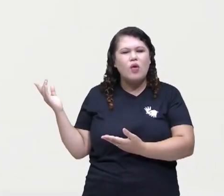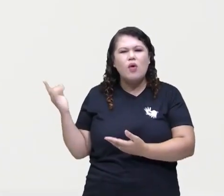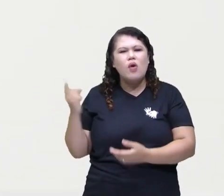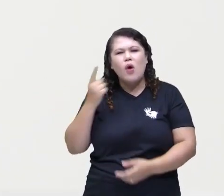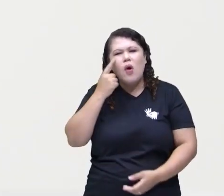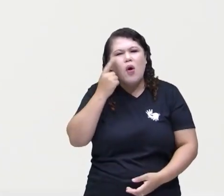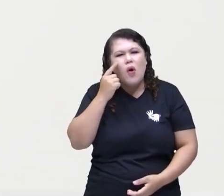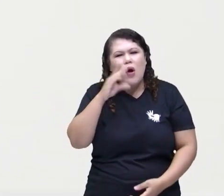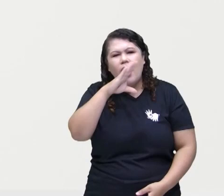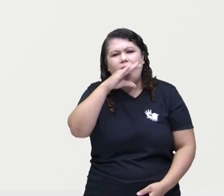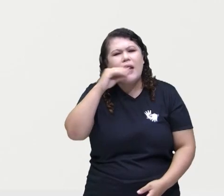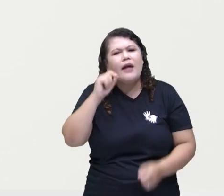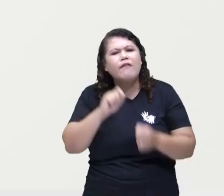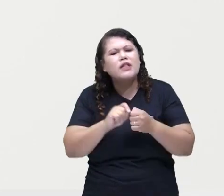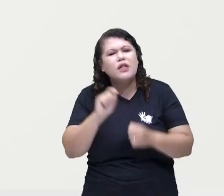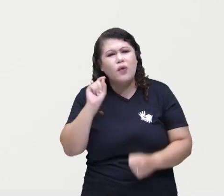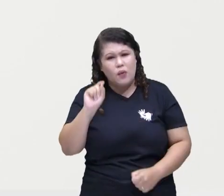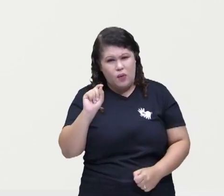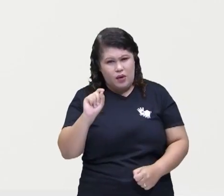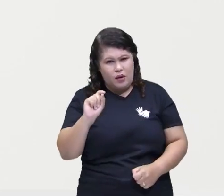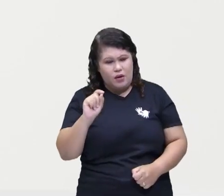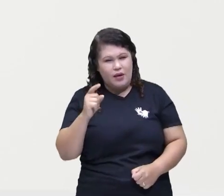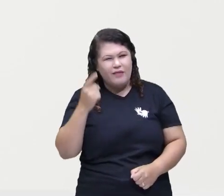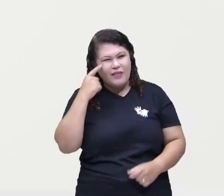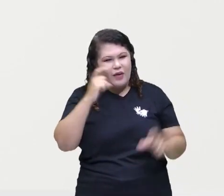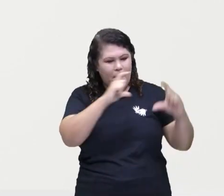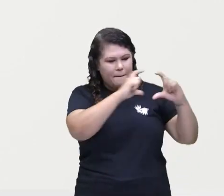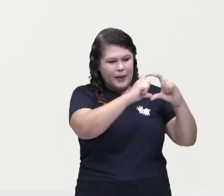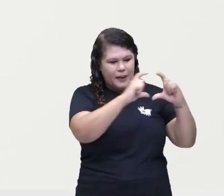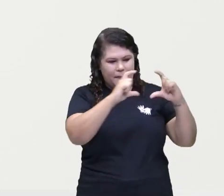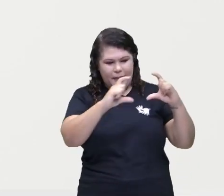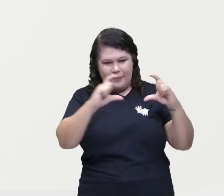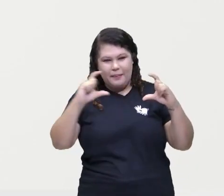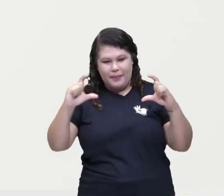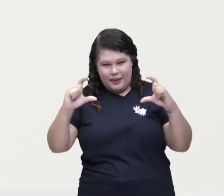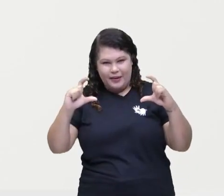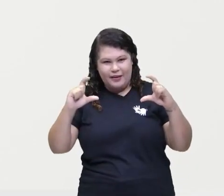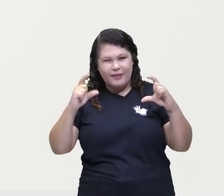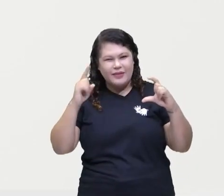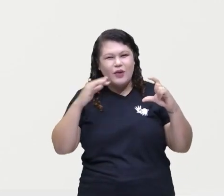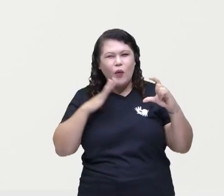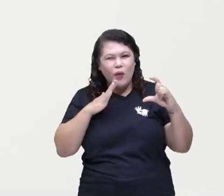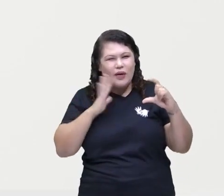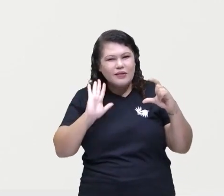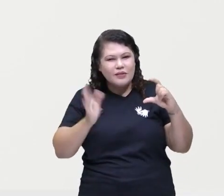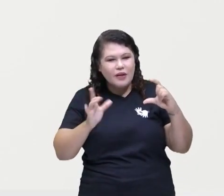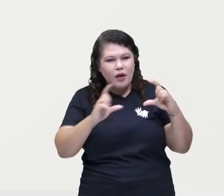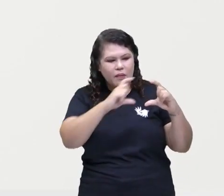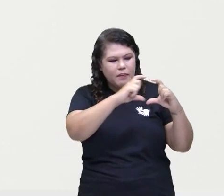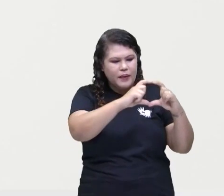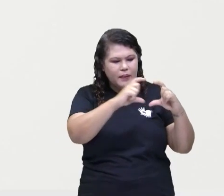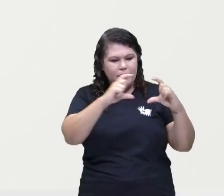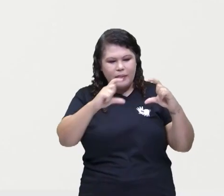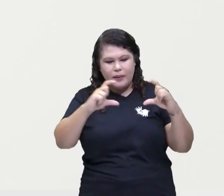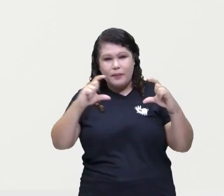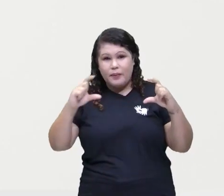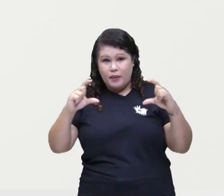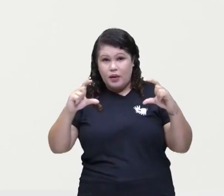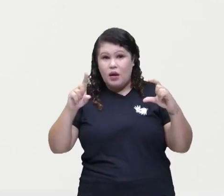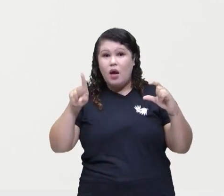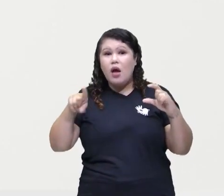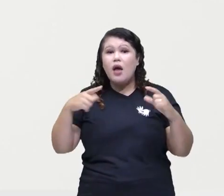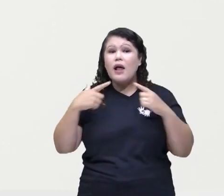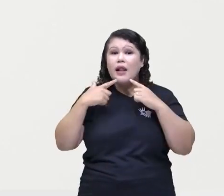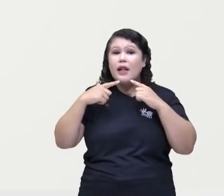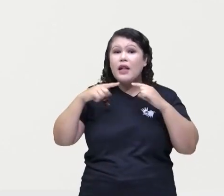quadrado? Isso aqui é uma tirinha, crianças, tá? Qual é a linguagem usada nessa tirinha? É uma